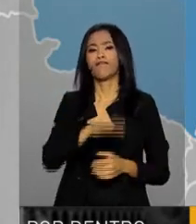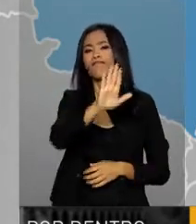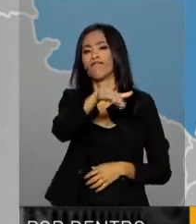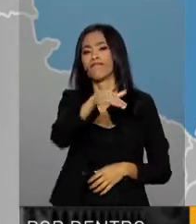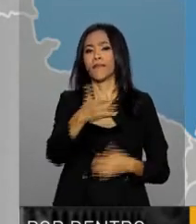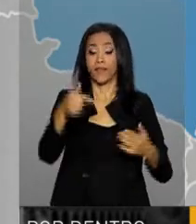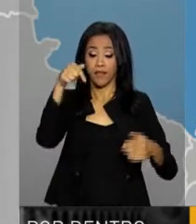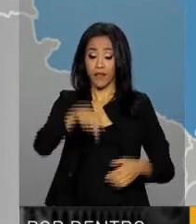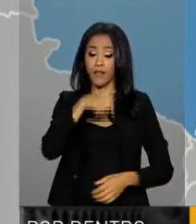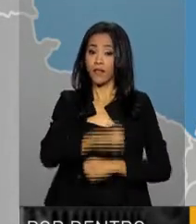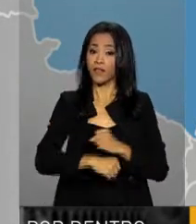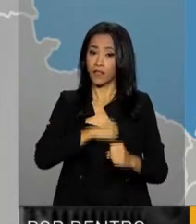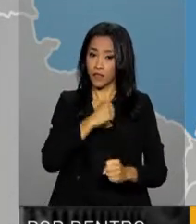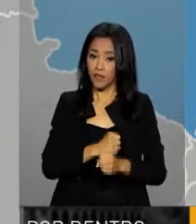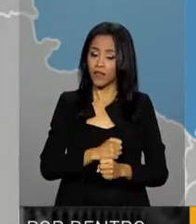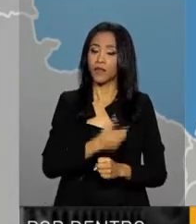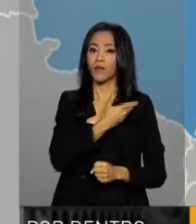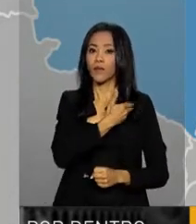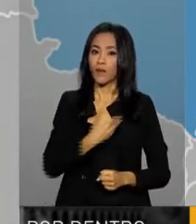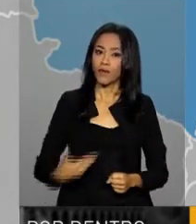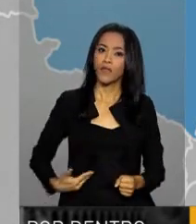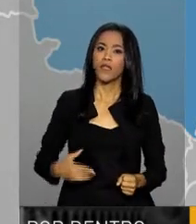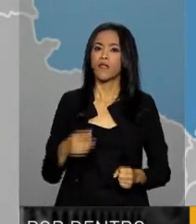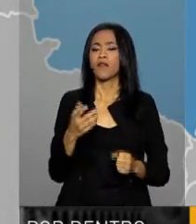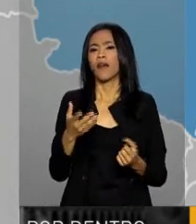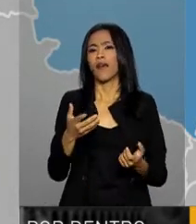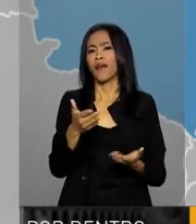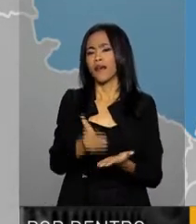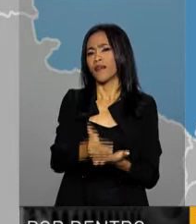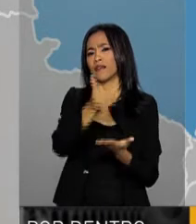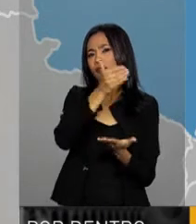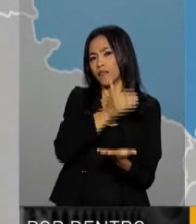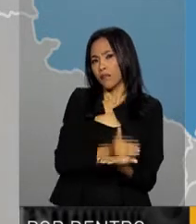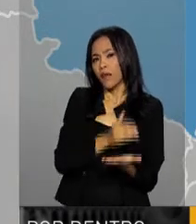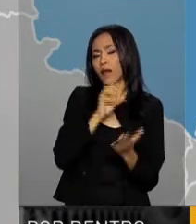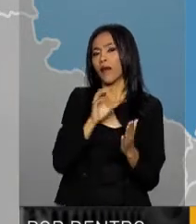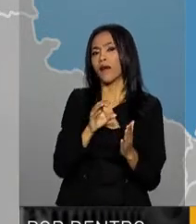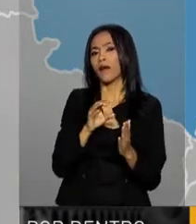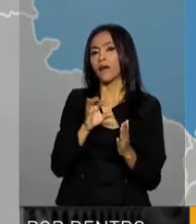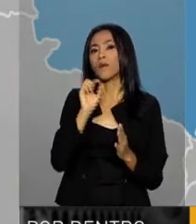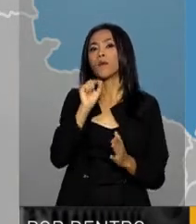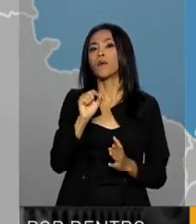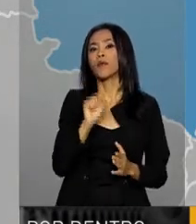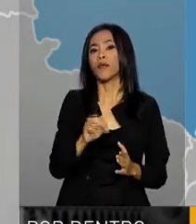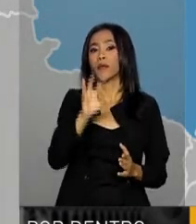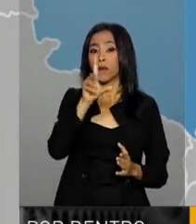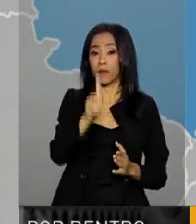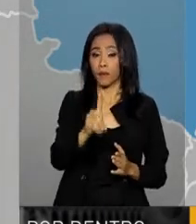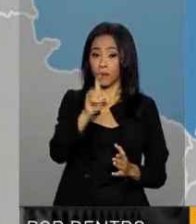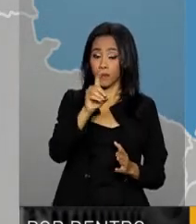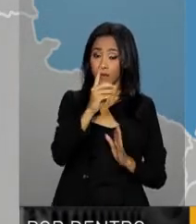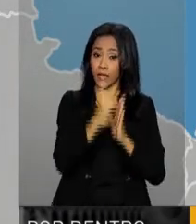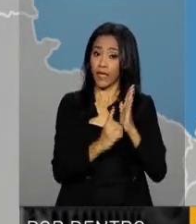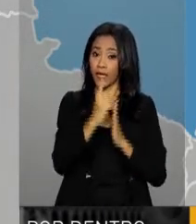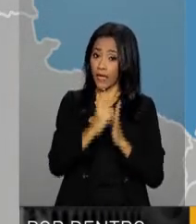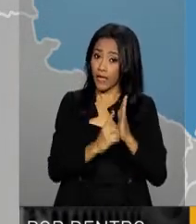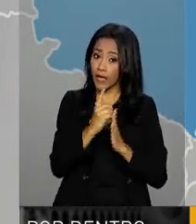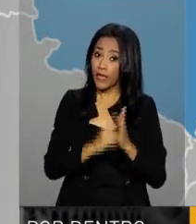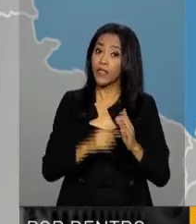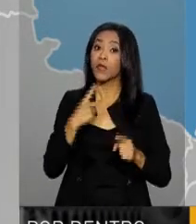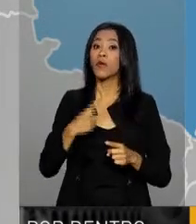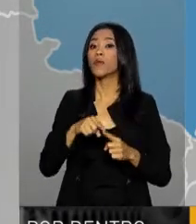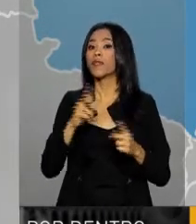este ano o governo de goiás teve que antecipar um decreto de situação de emergência abaixo do da bacia do rio meia ponte em goiânia por causa da estiagem dos últimos